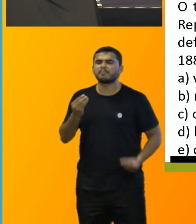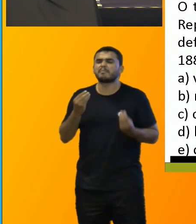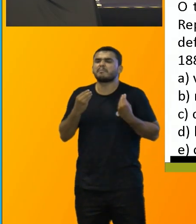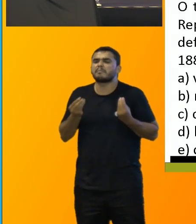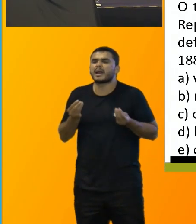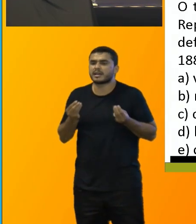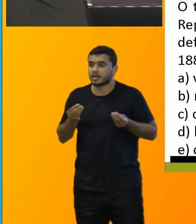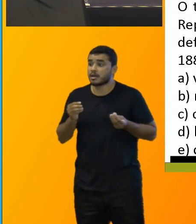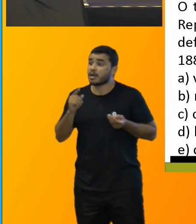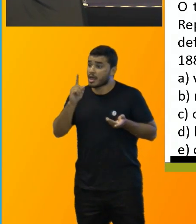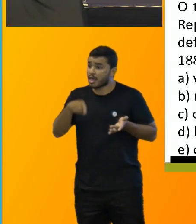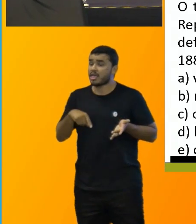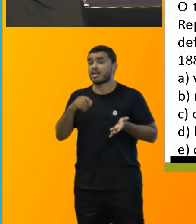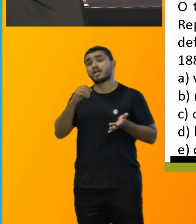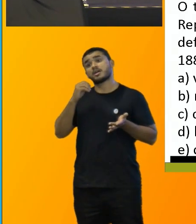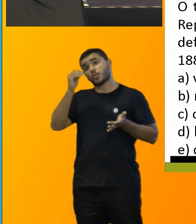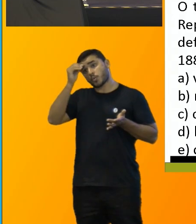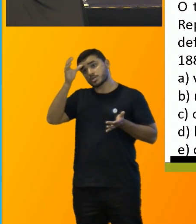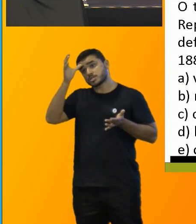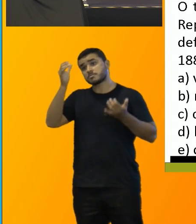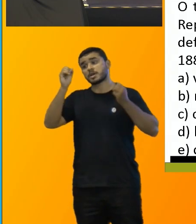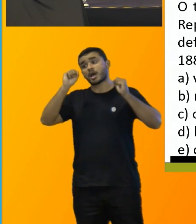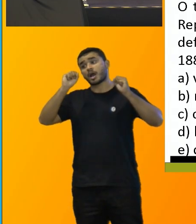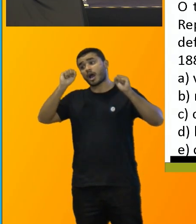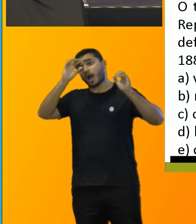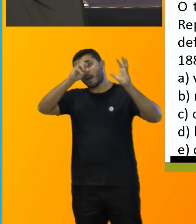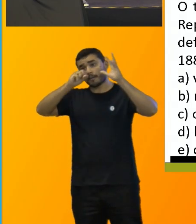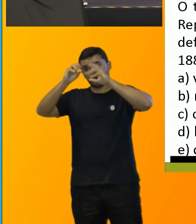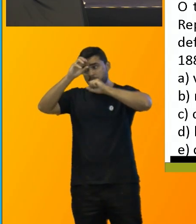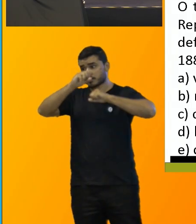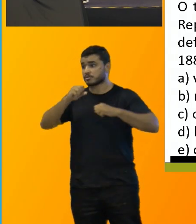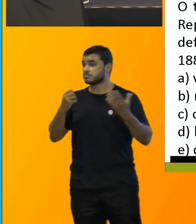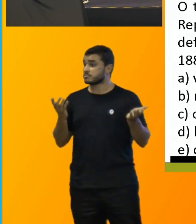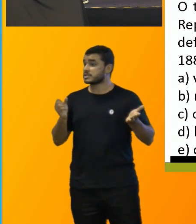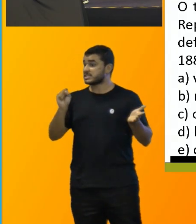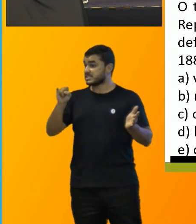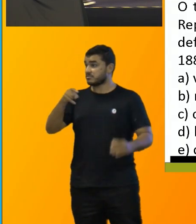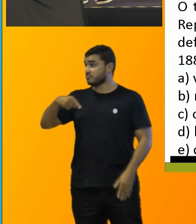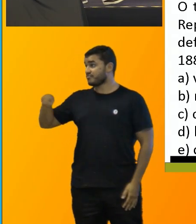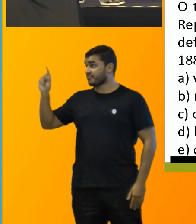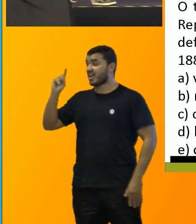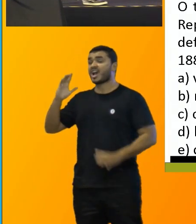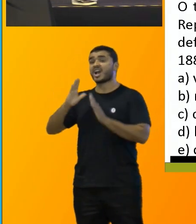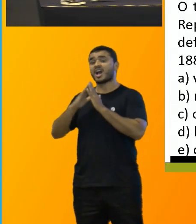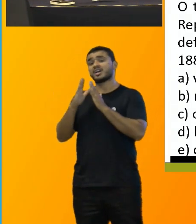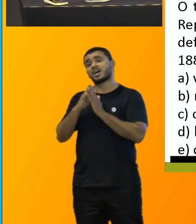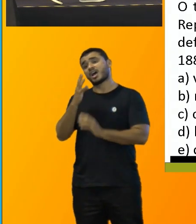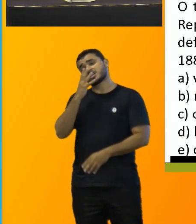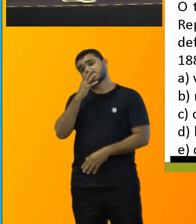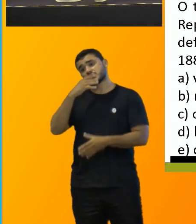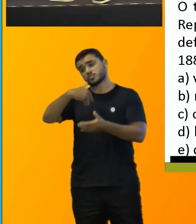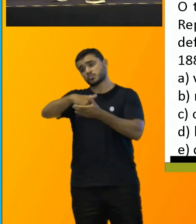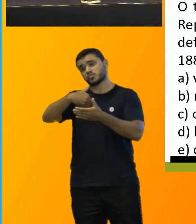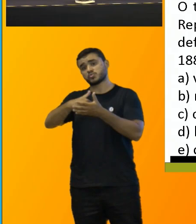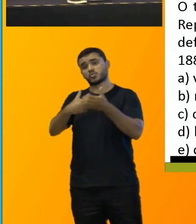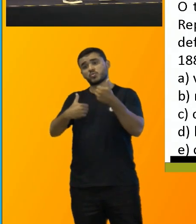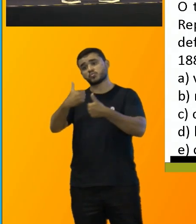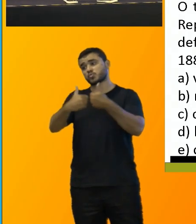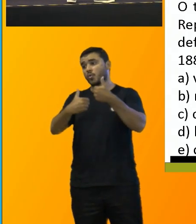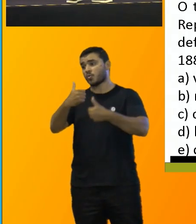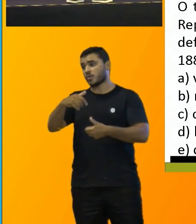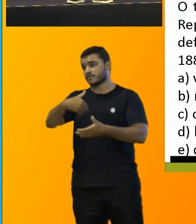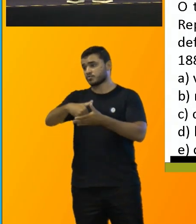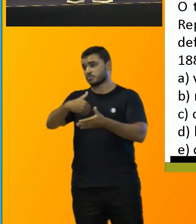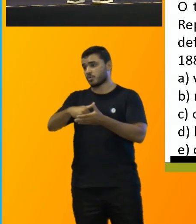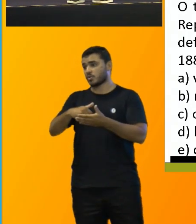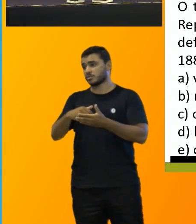estaria aqui. Provavelmente estaria assistindo São Paulo e Flamengo. Depois alguém me diz aí quanto é que tá, né? Eu não